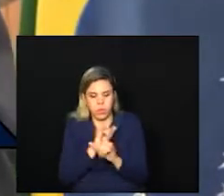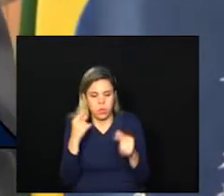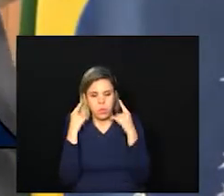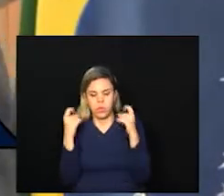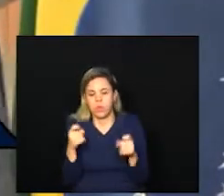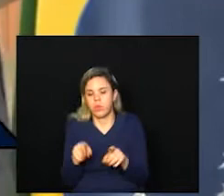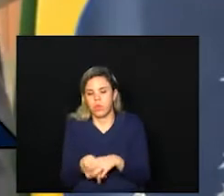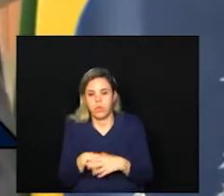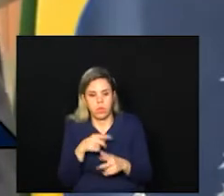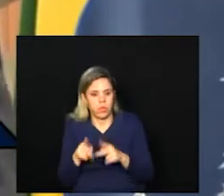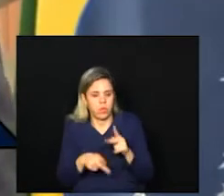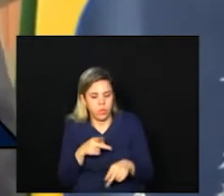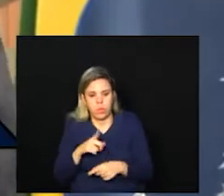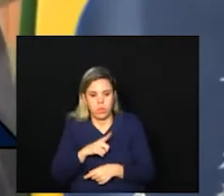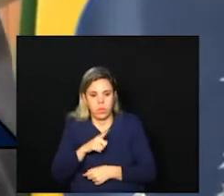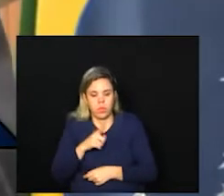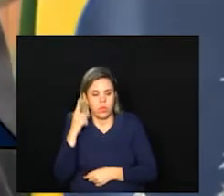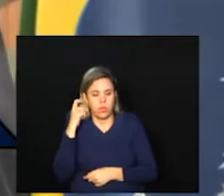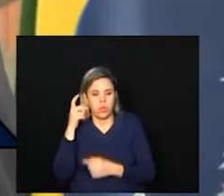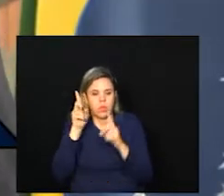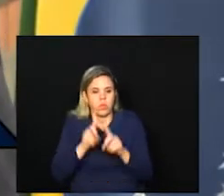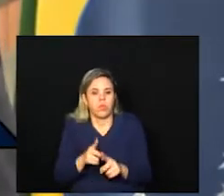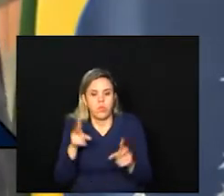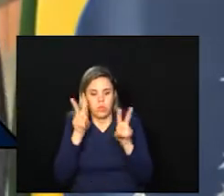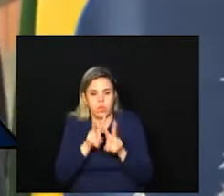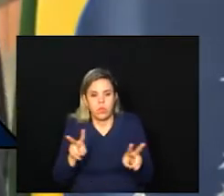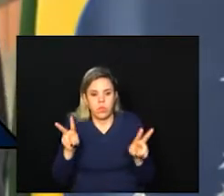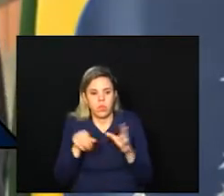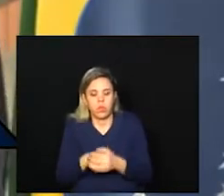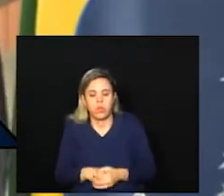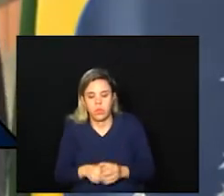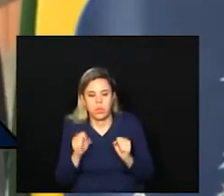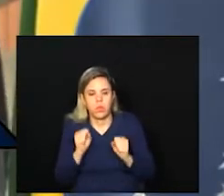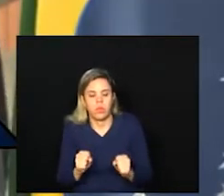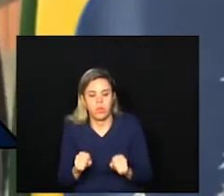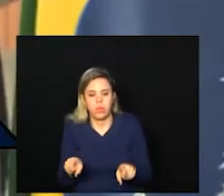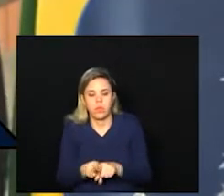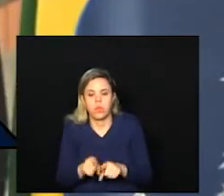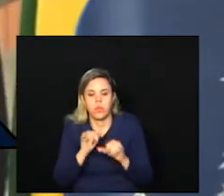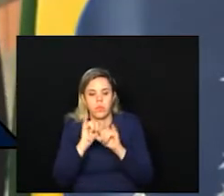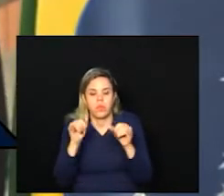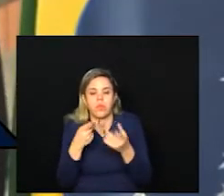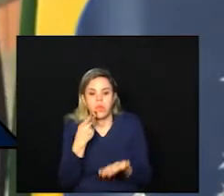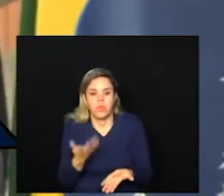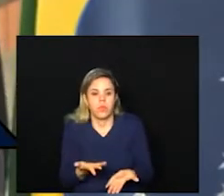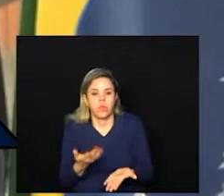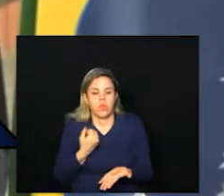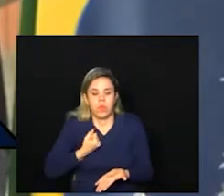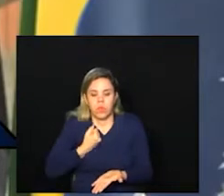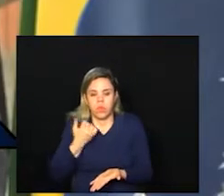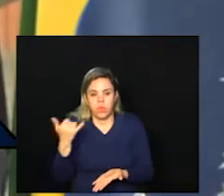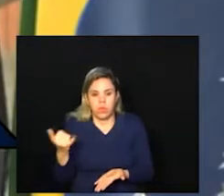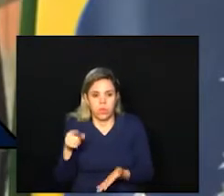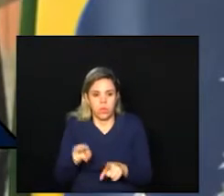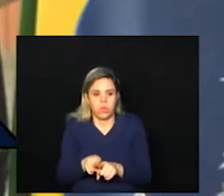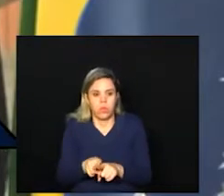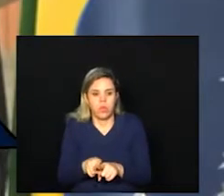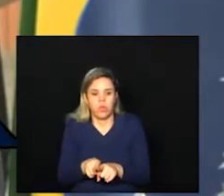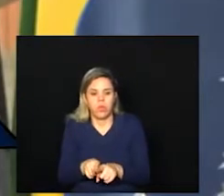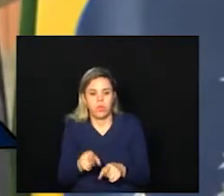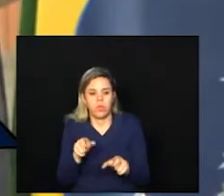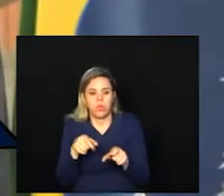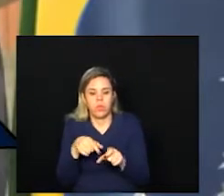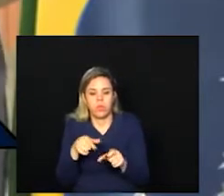sonoro. Para as pessoas que têm uma deficiência visual, possa, através do aviso sonoro do seu número, da sua